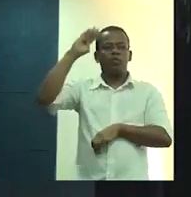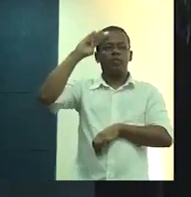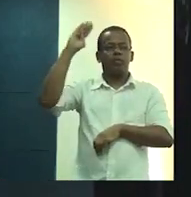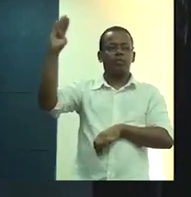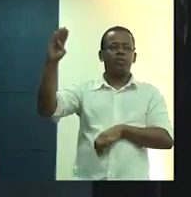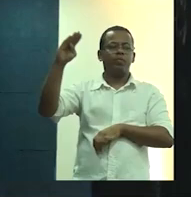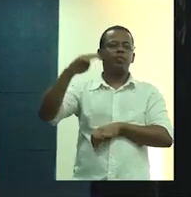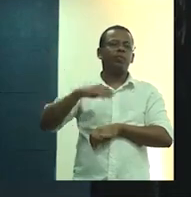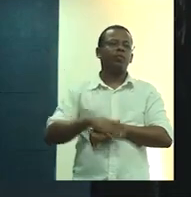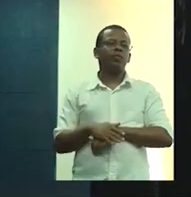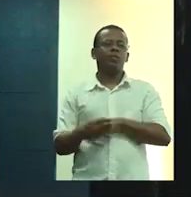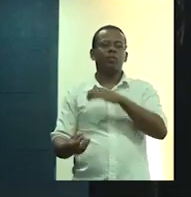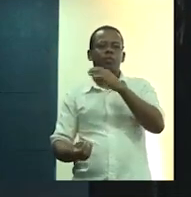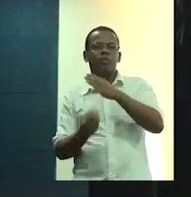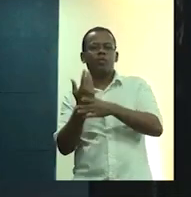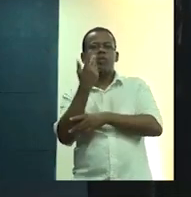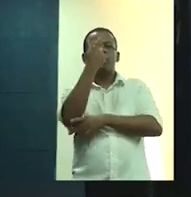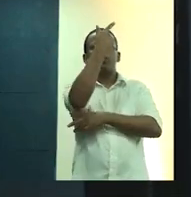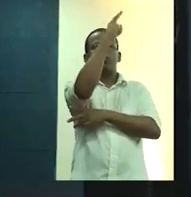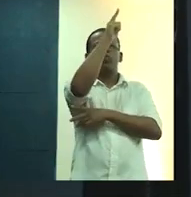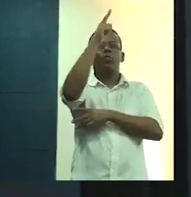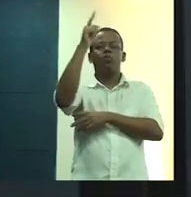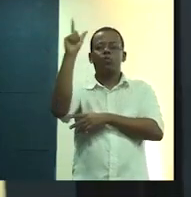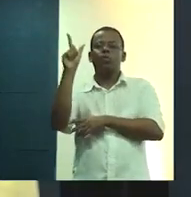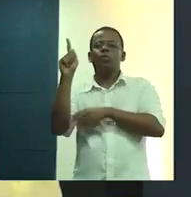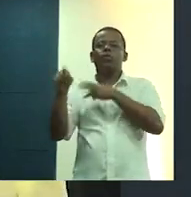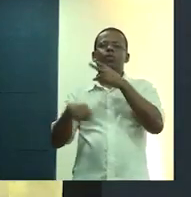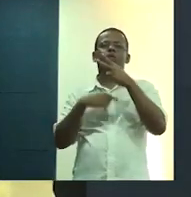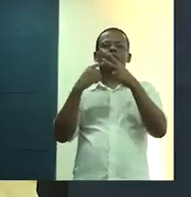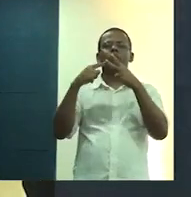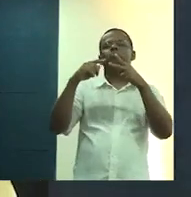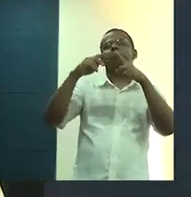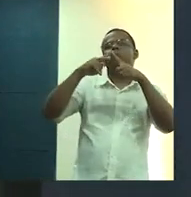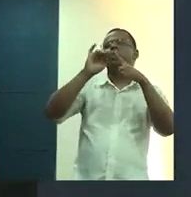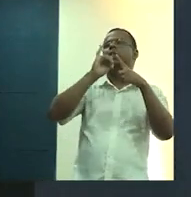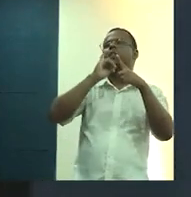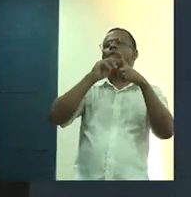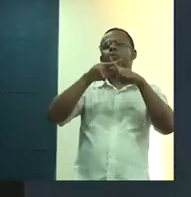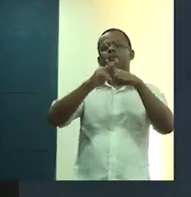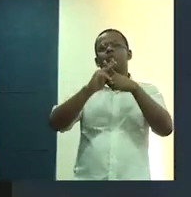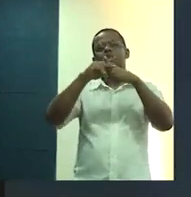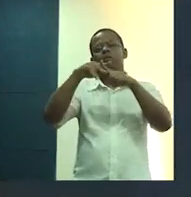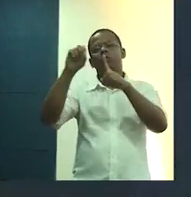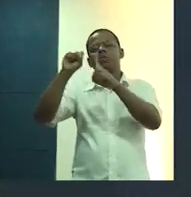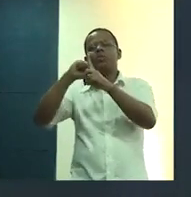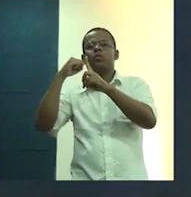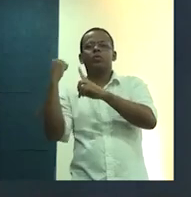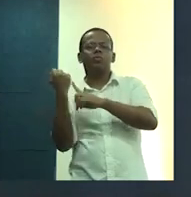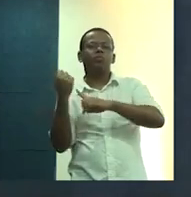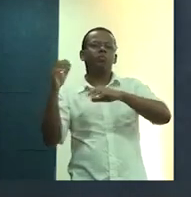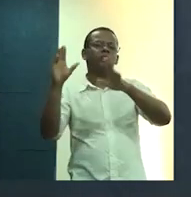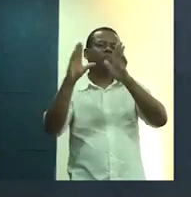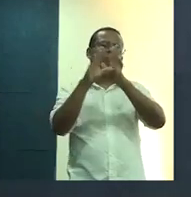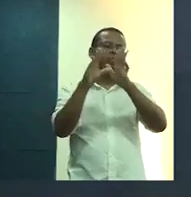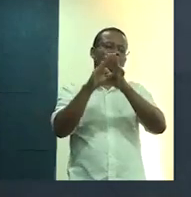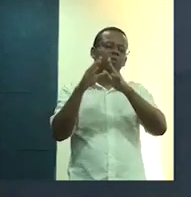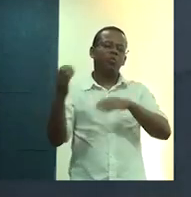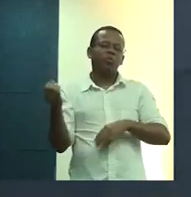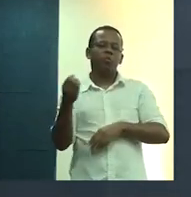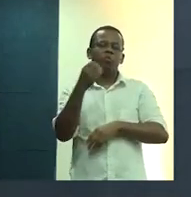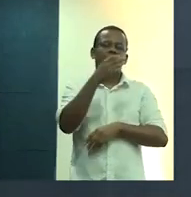principais matrizes pra gerar as outras componentes de equipamentos sociais fortalecimento social e comunitário